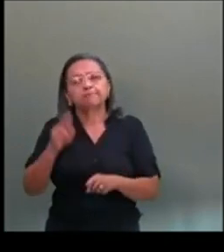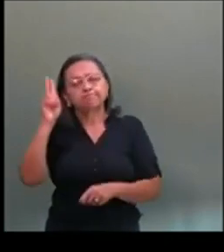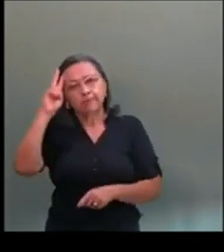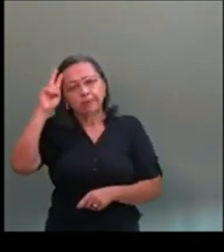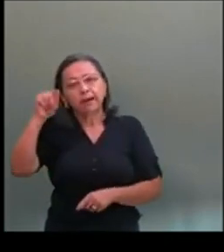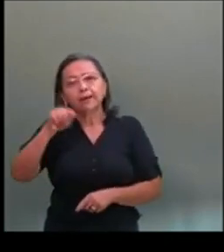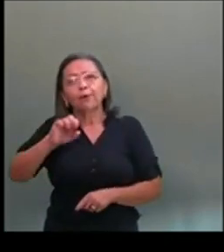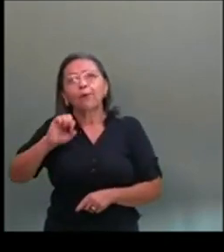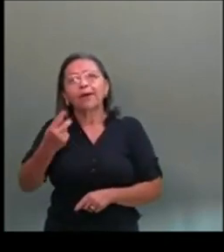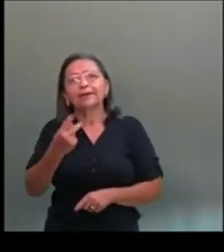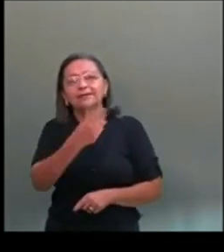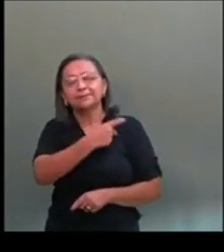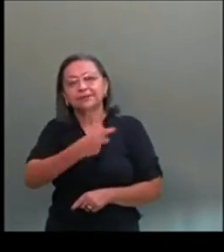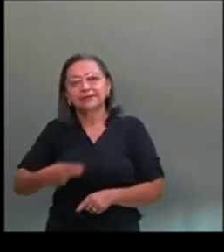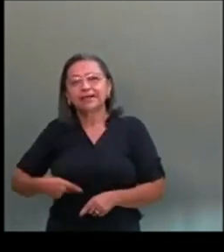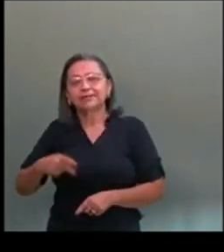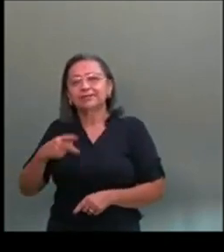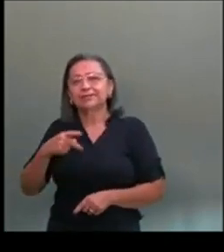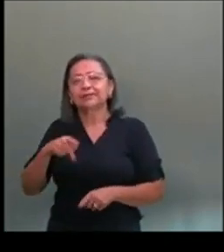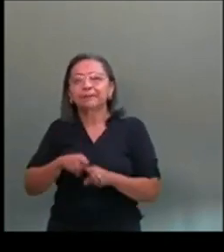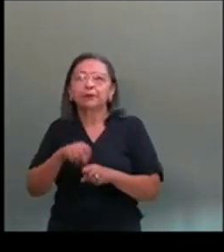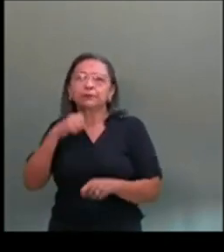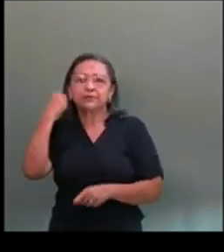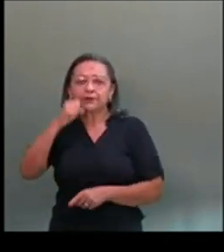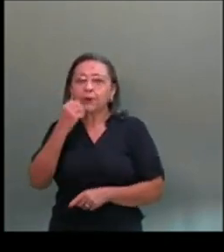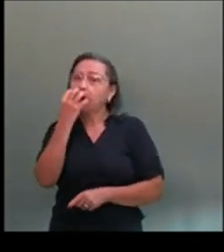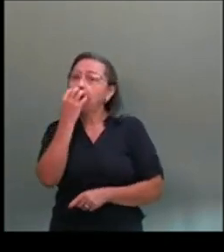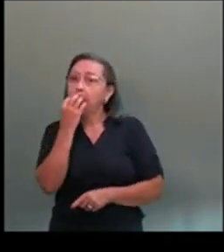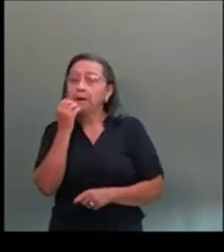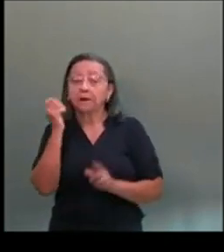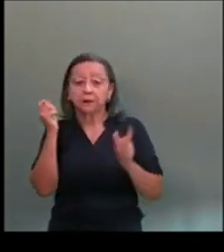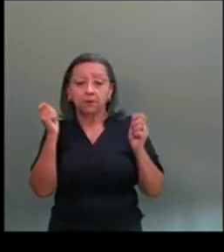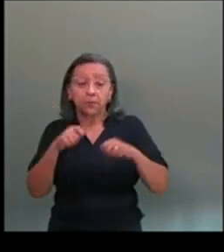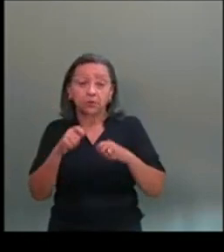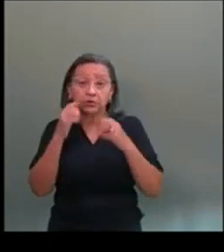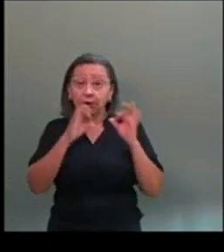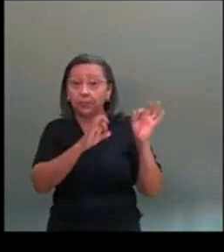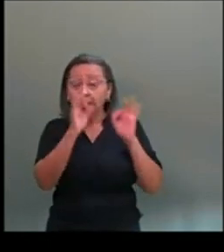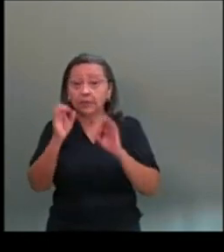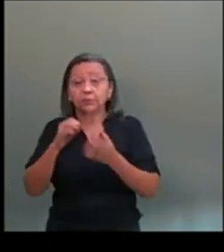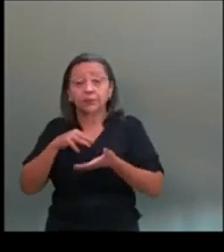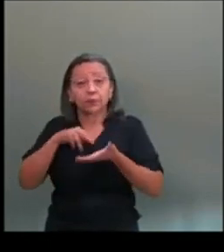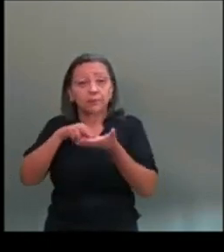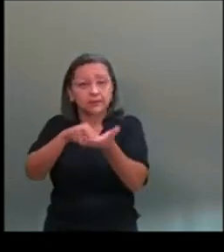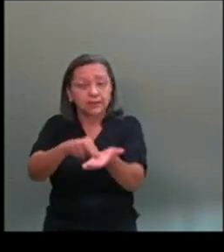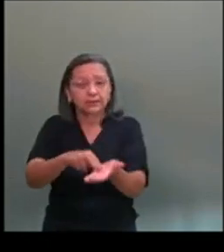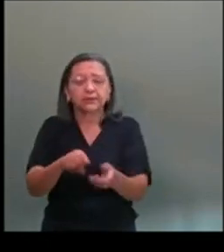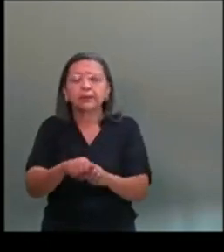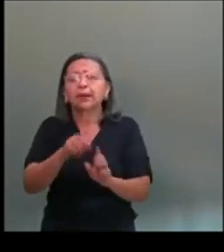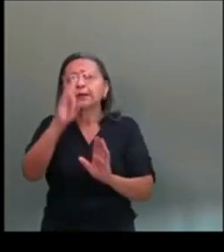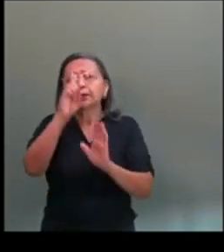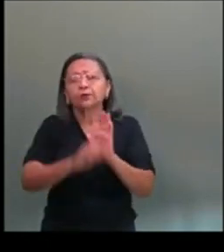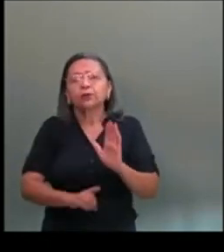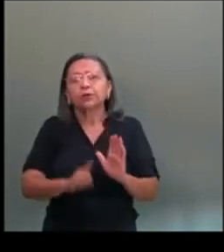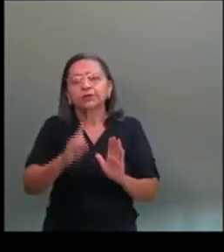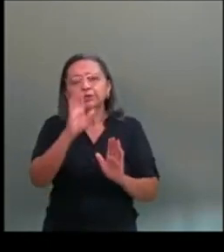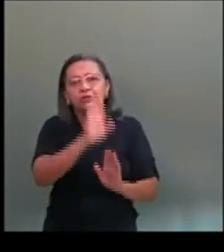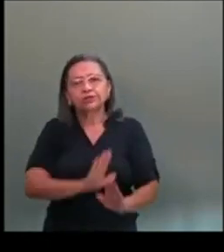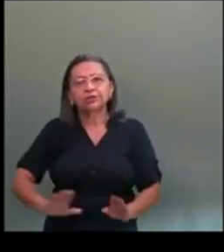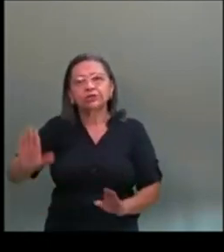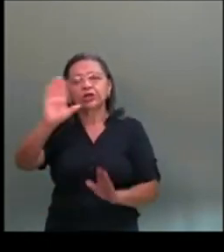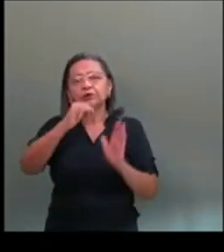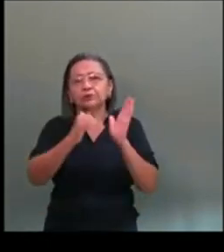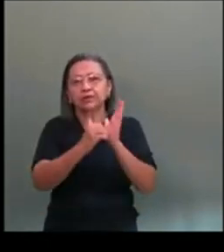José Sanei, que não pôde nos acompanhar na sessão, mas mandou sua mensagem. A diretora-geral do Senado, Ilana Trombica, a